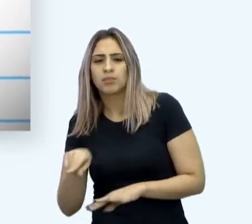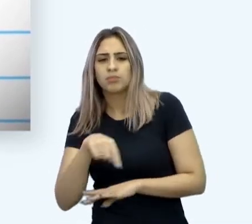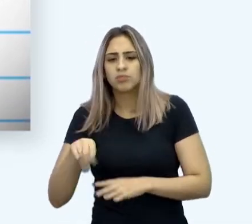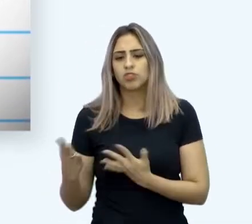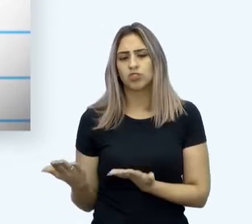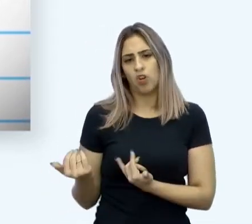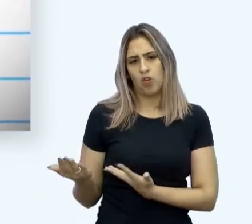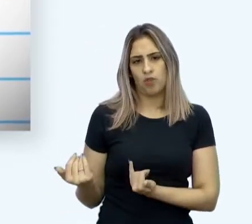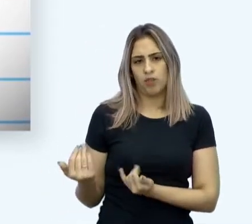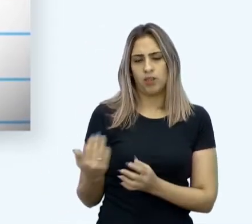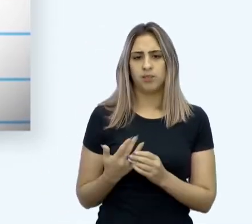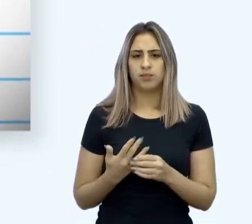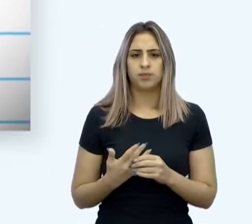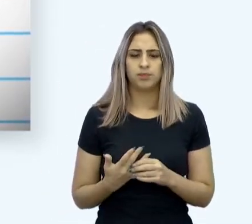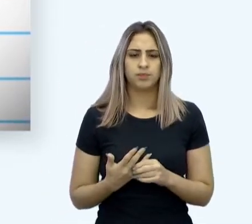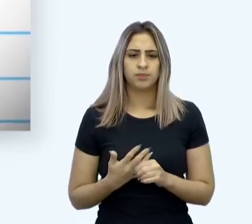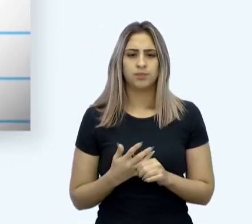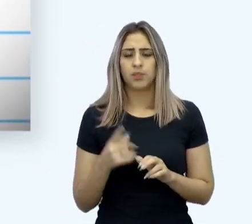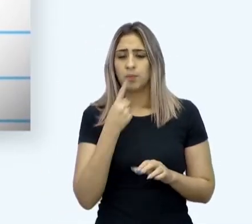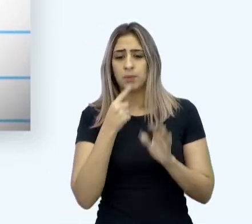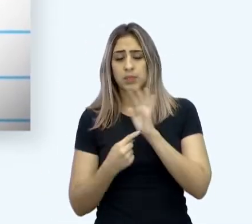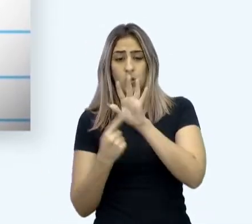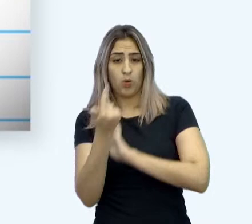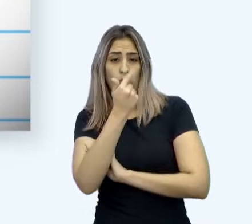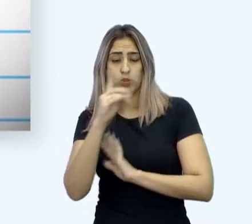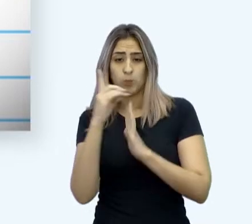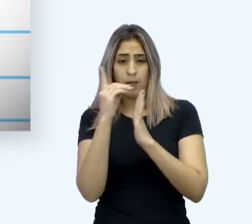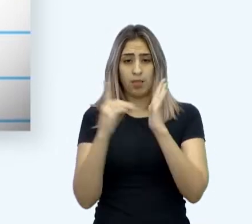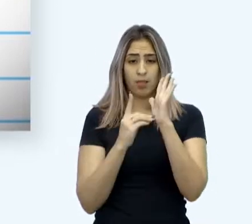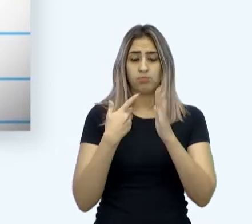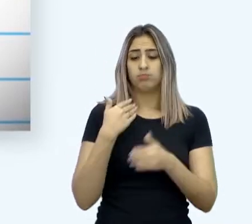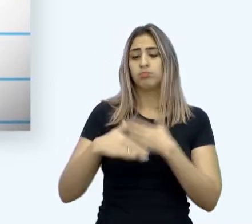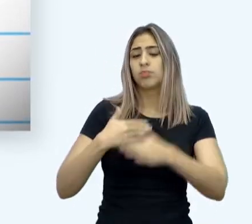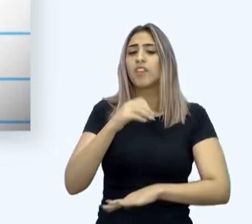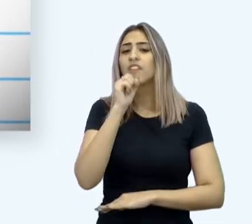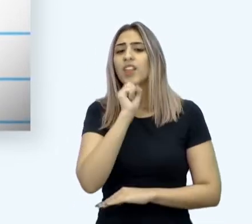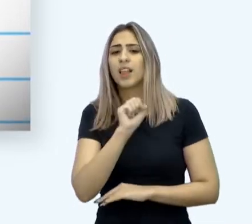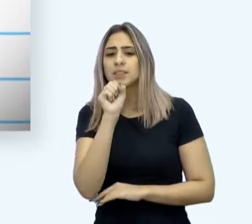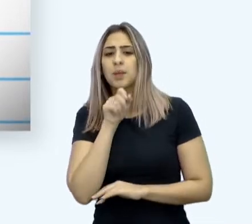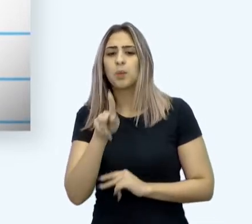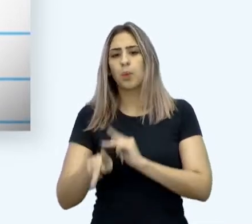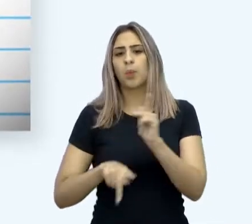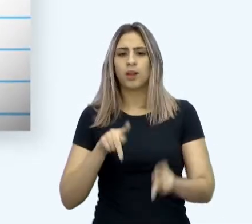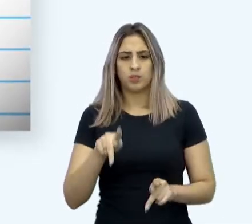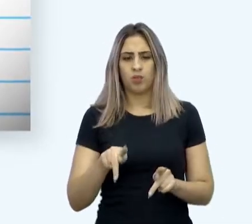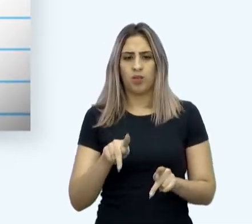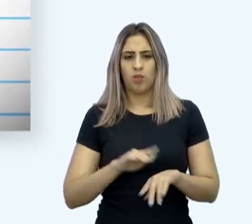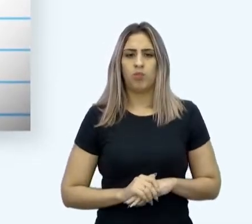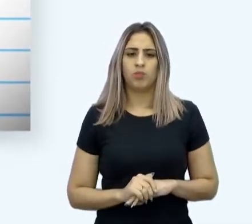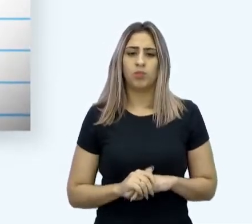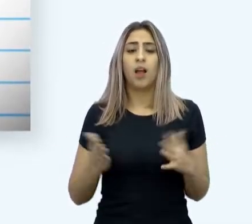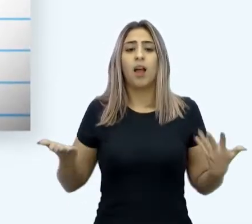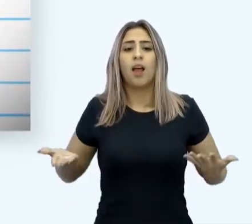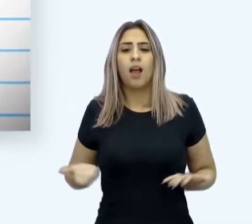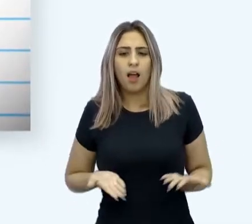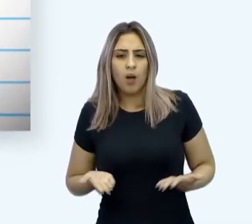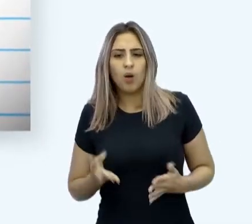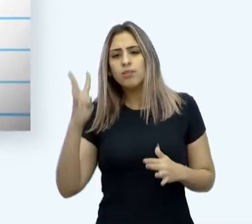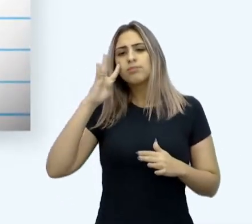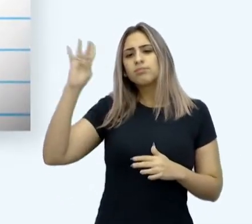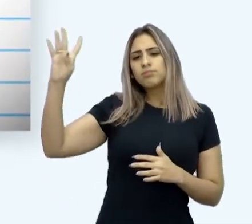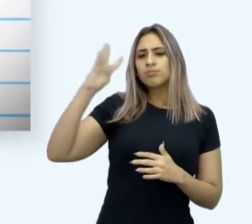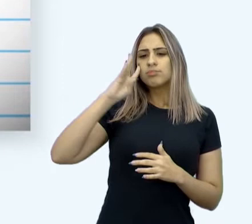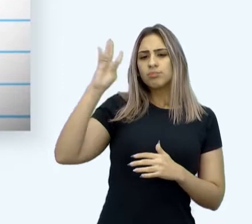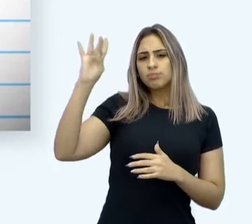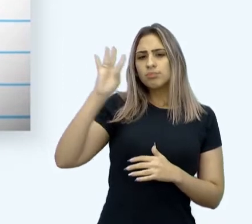predominantemente jovem, apresentando nas últimas décadas uma tendência de envelhecimento populacional. Agora, se imagine a